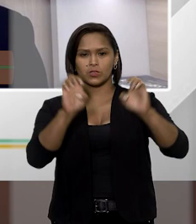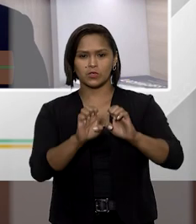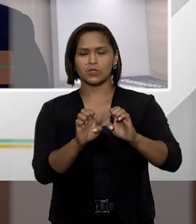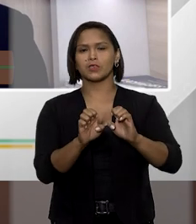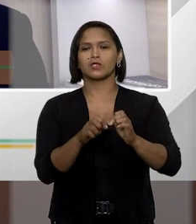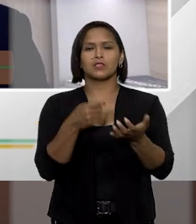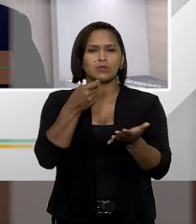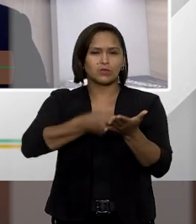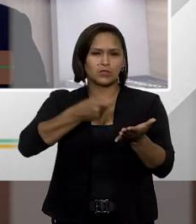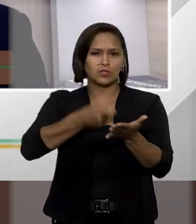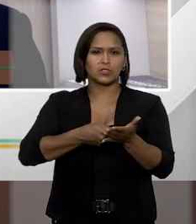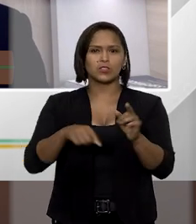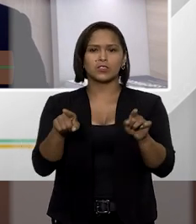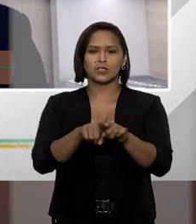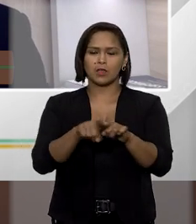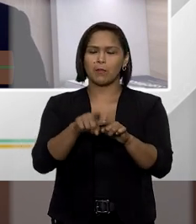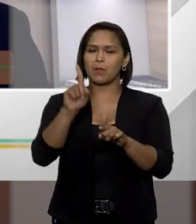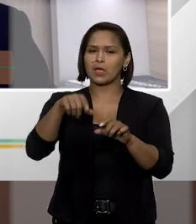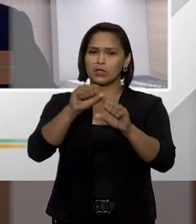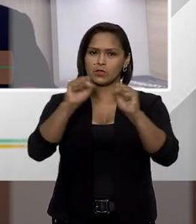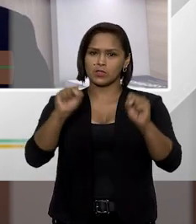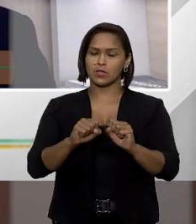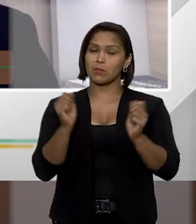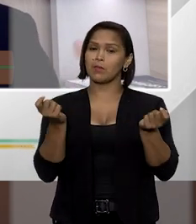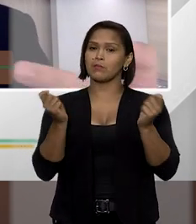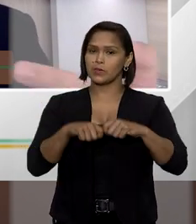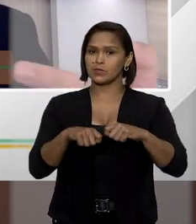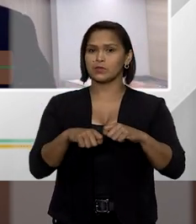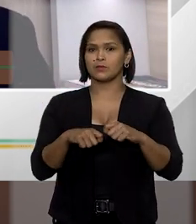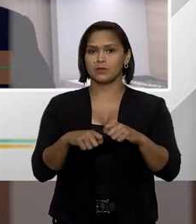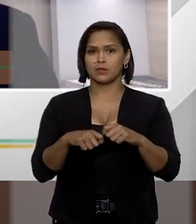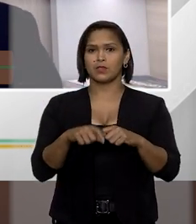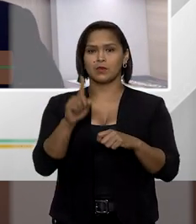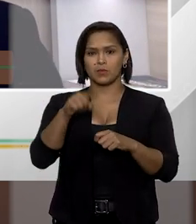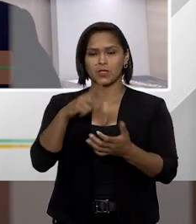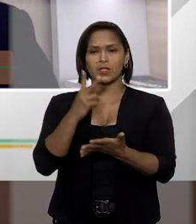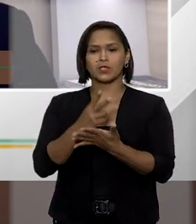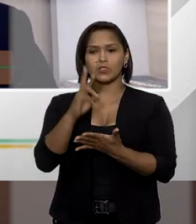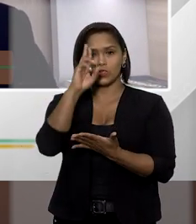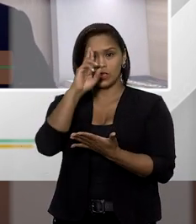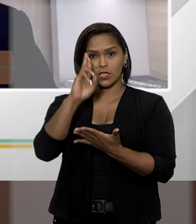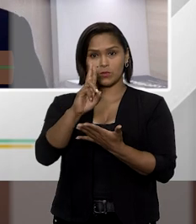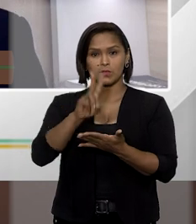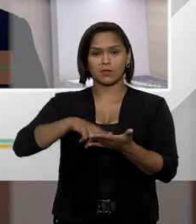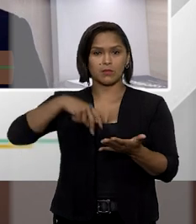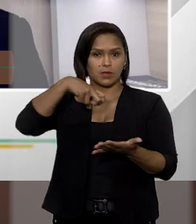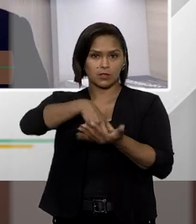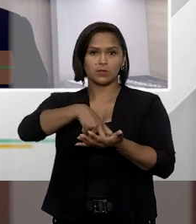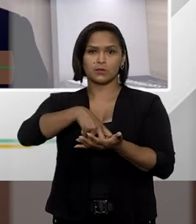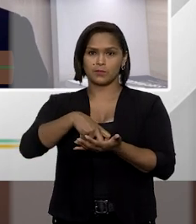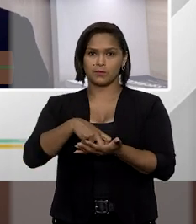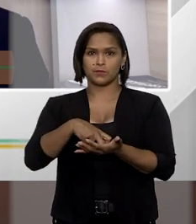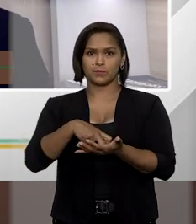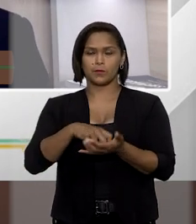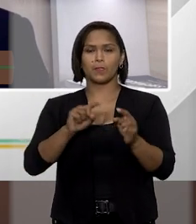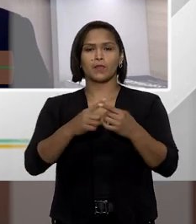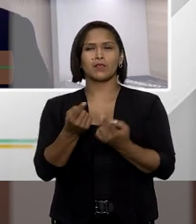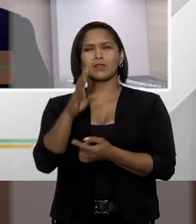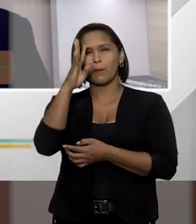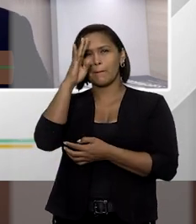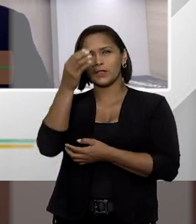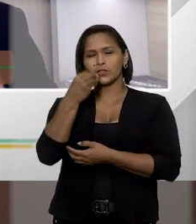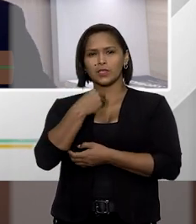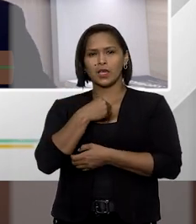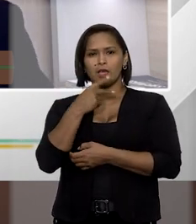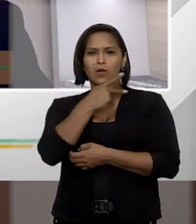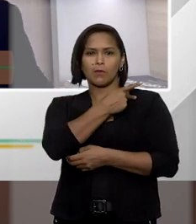estruturação rígida de compliance, a possibilidade de responsabilidade penal. Então,